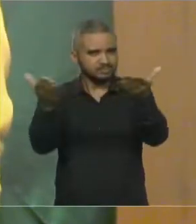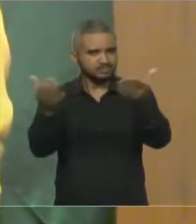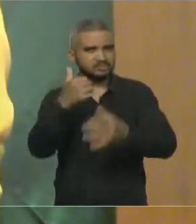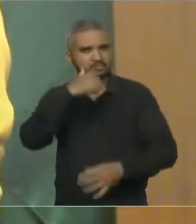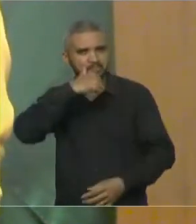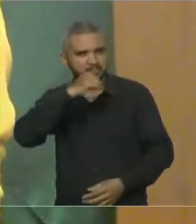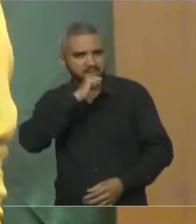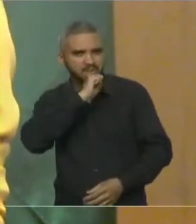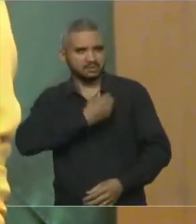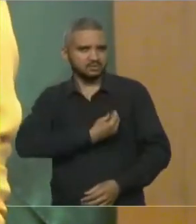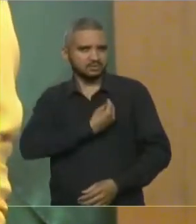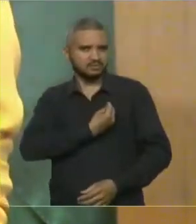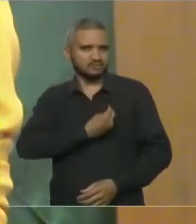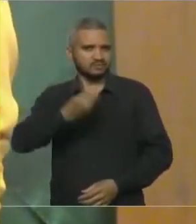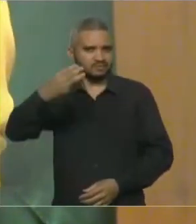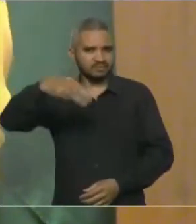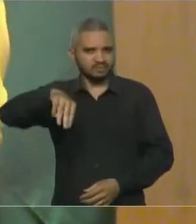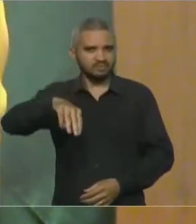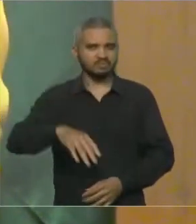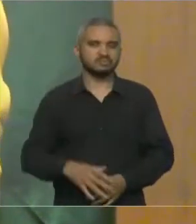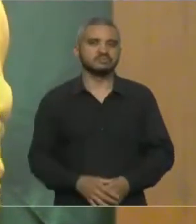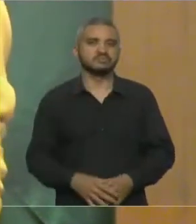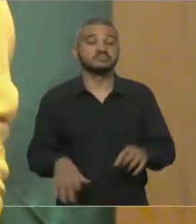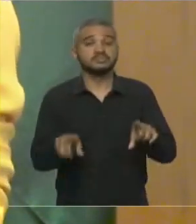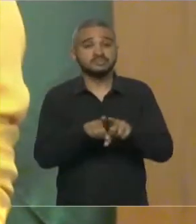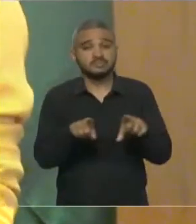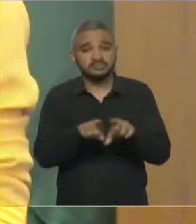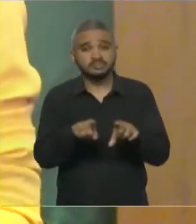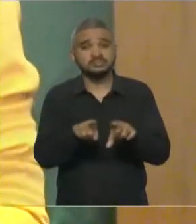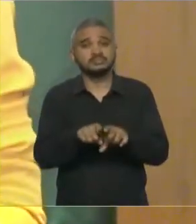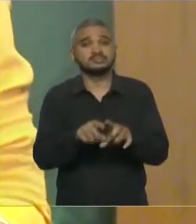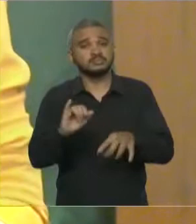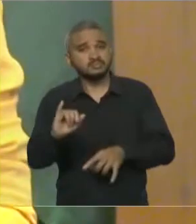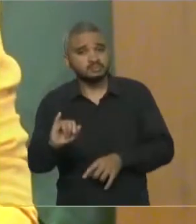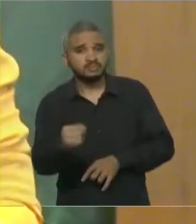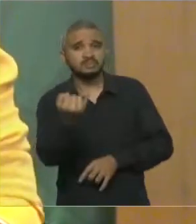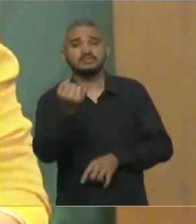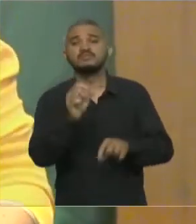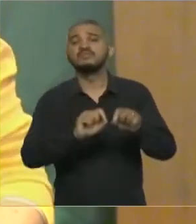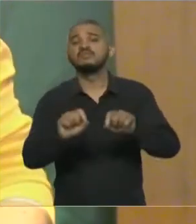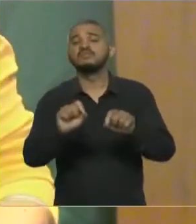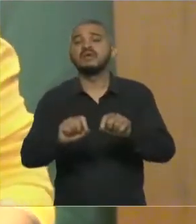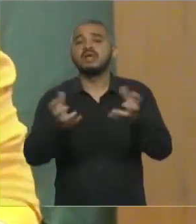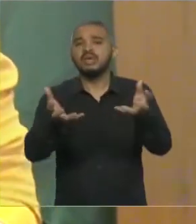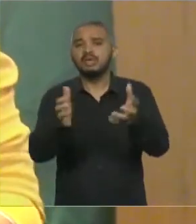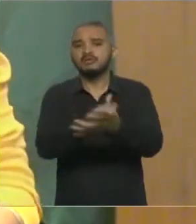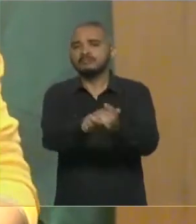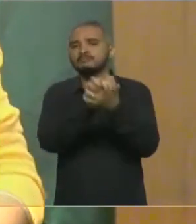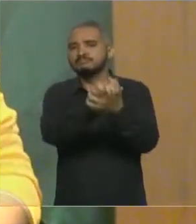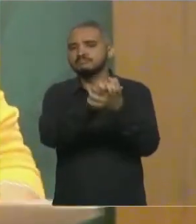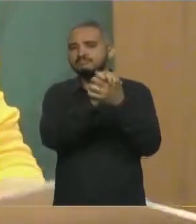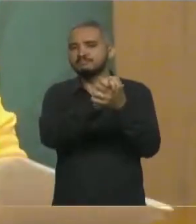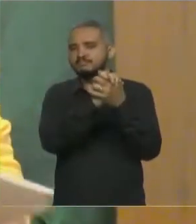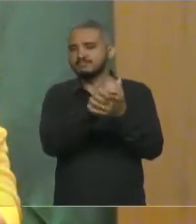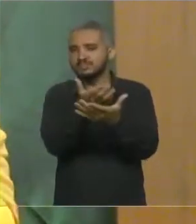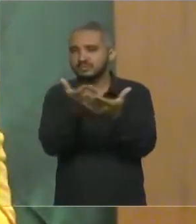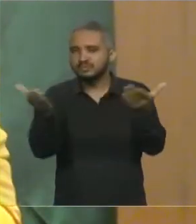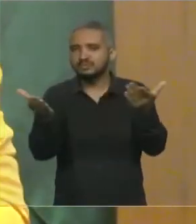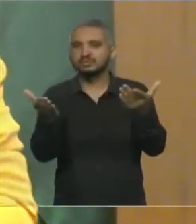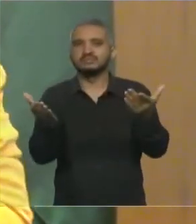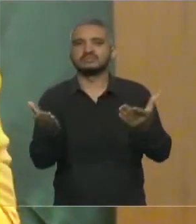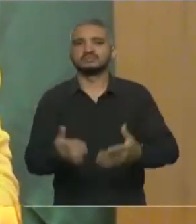do Maranhão. Aproveito também a oportunidade para parabenizar os nobres colegas que ontem estiveram em